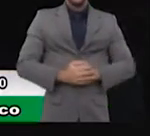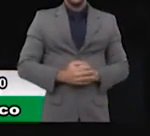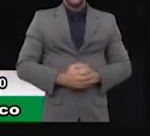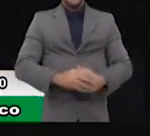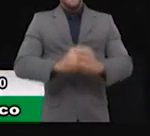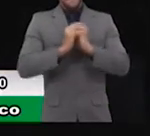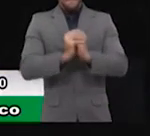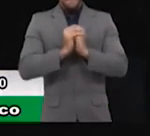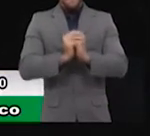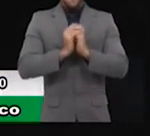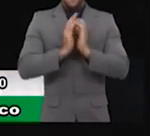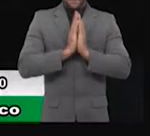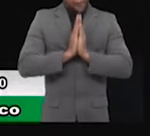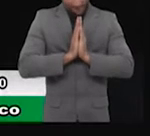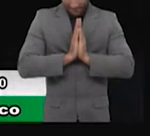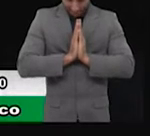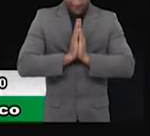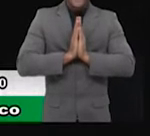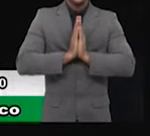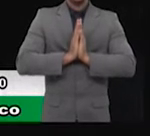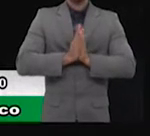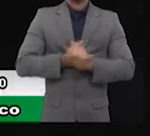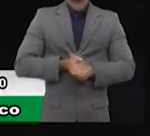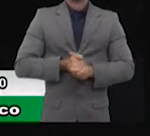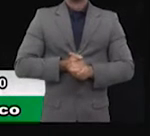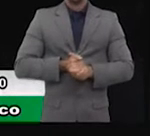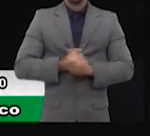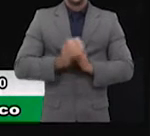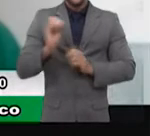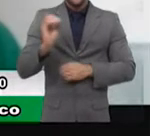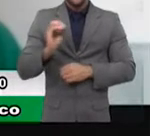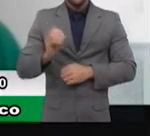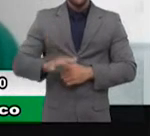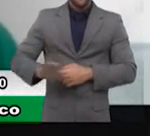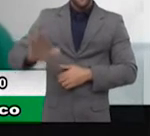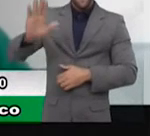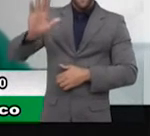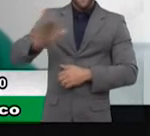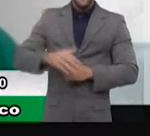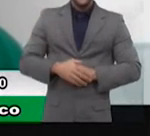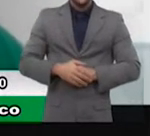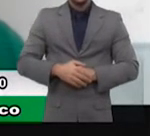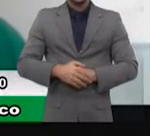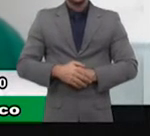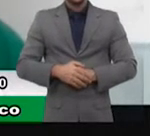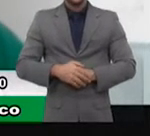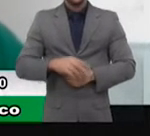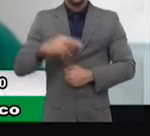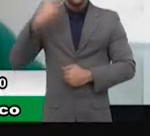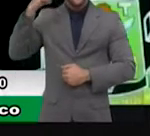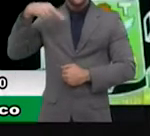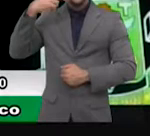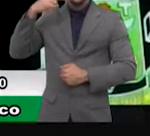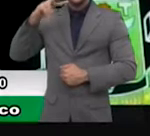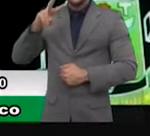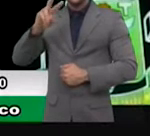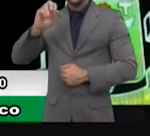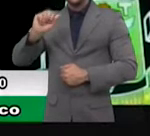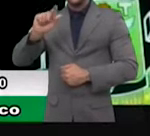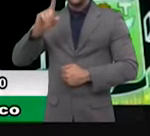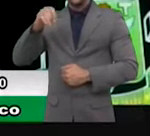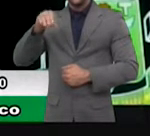Gratidão ao nosso povo da cidade de Osasco. Muito obrigado. Bem. Questão de ordem, senhor presidente. Questão de ordem, nobre vereador Valdomiro Ventura.